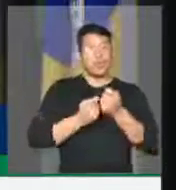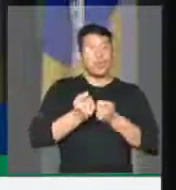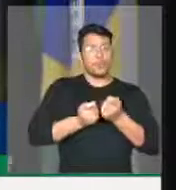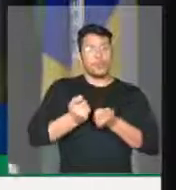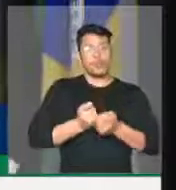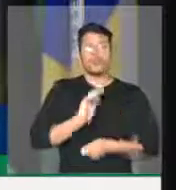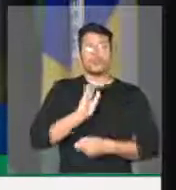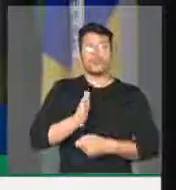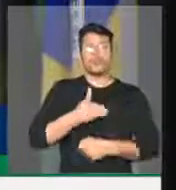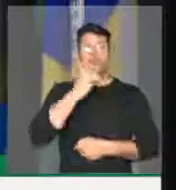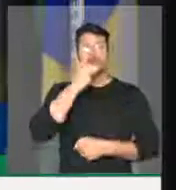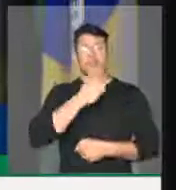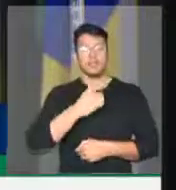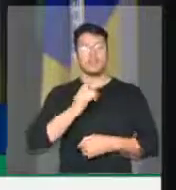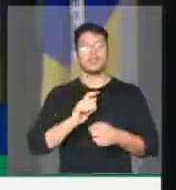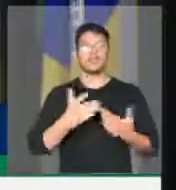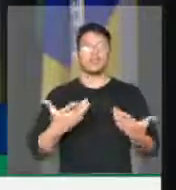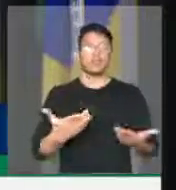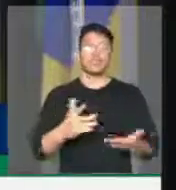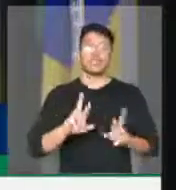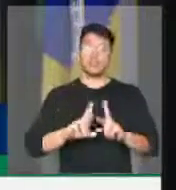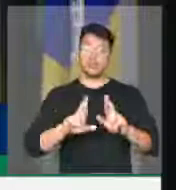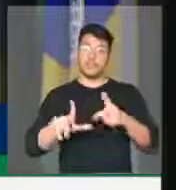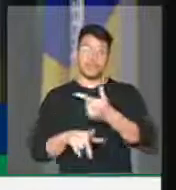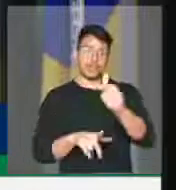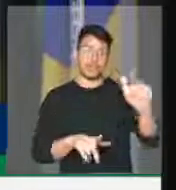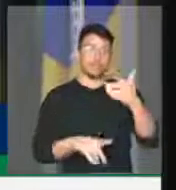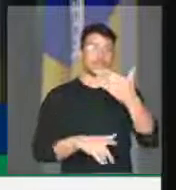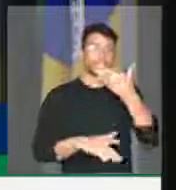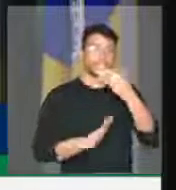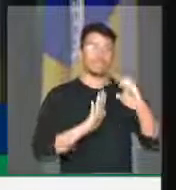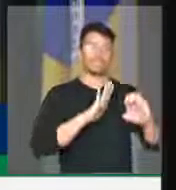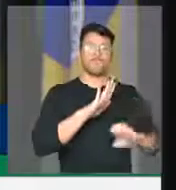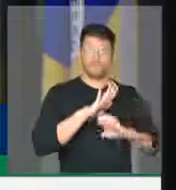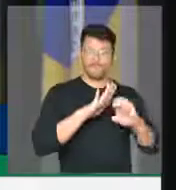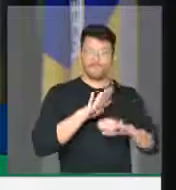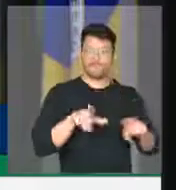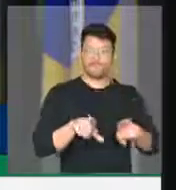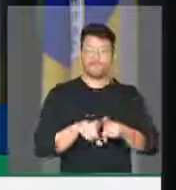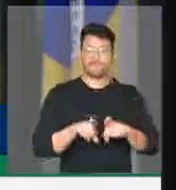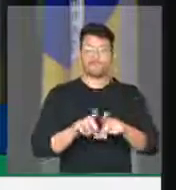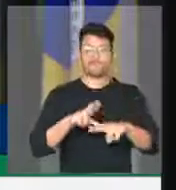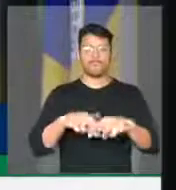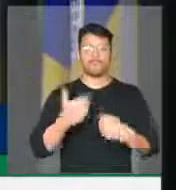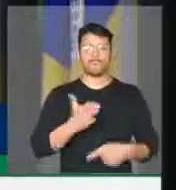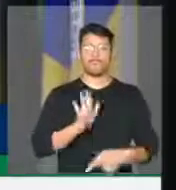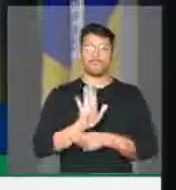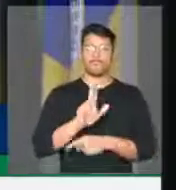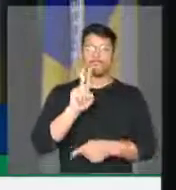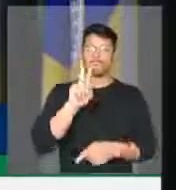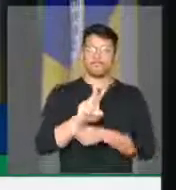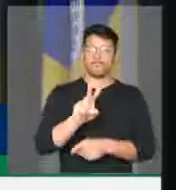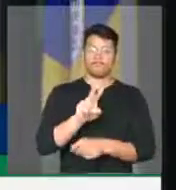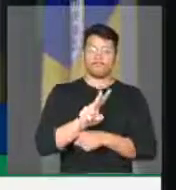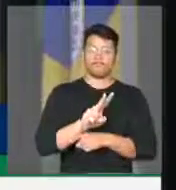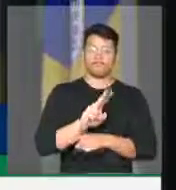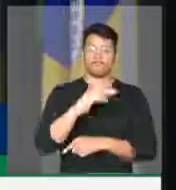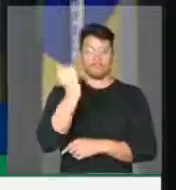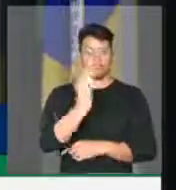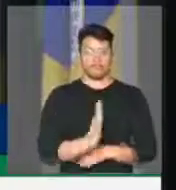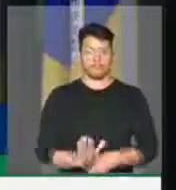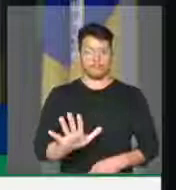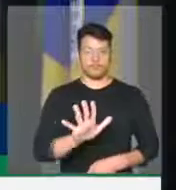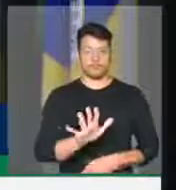que tratam assim das atividades sujeitas, que é a atividade de defesa do Estado